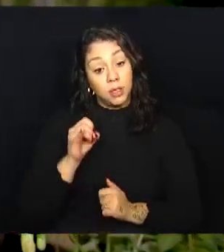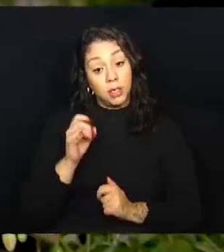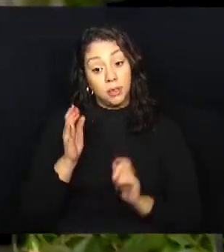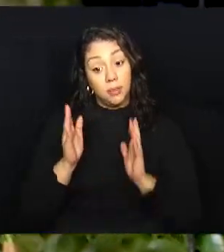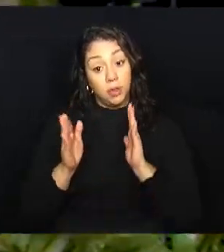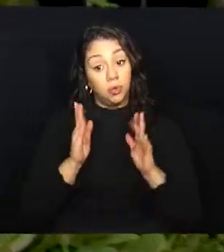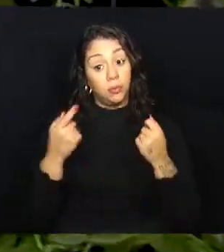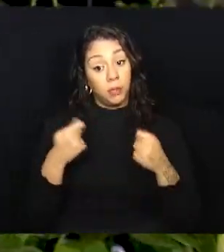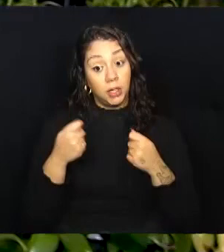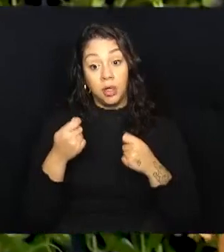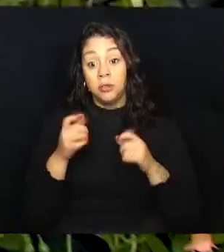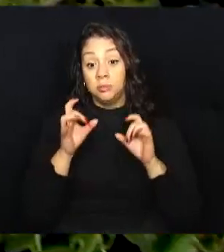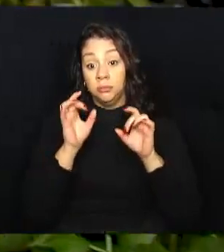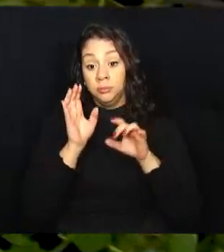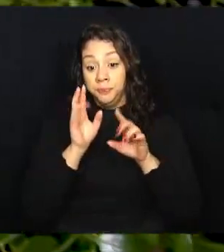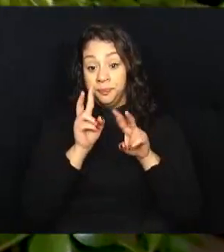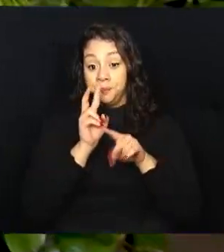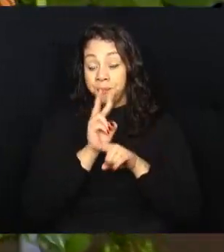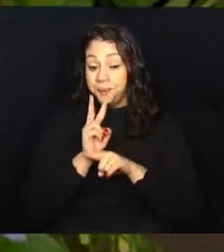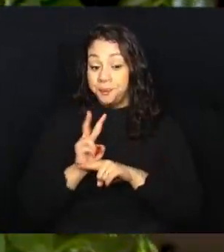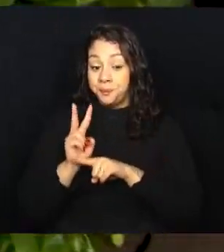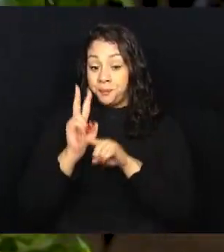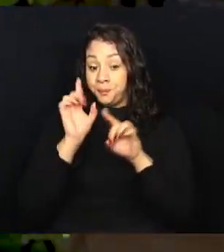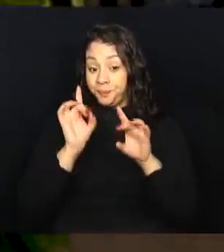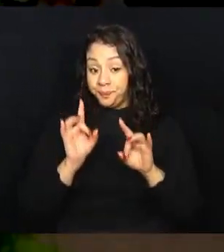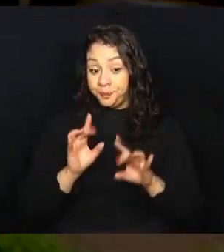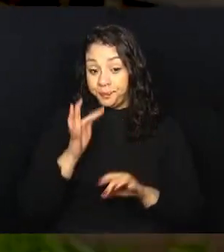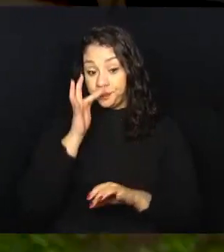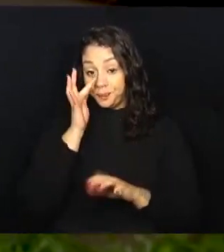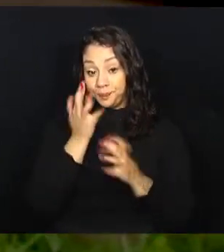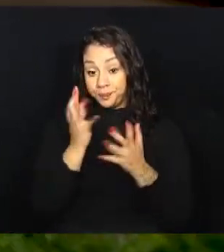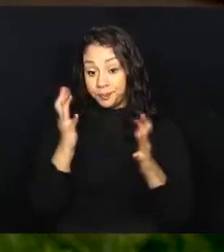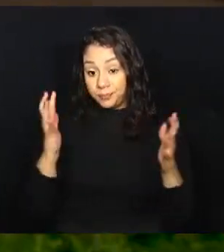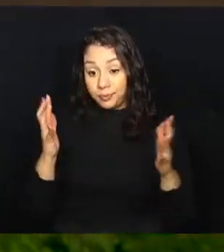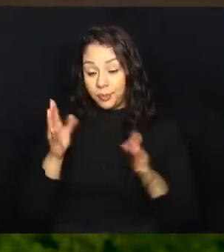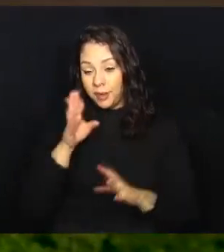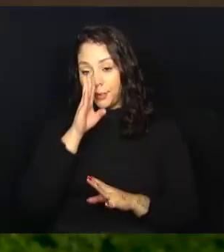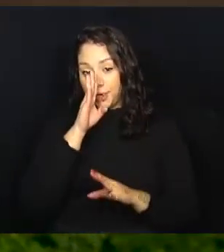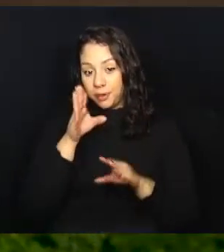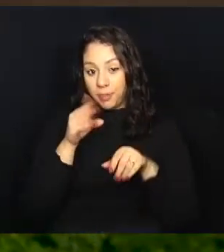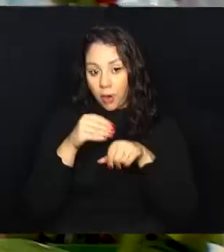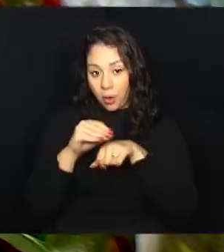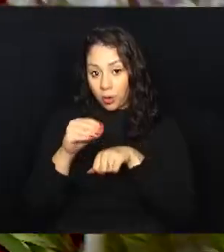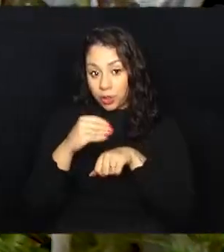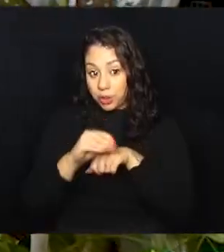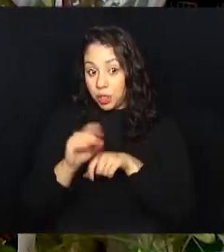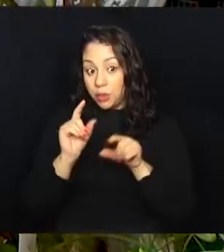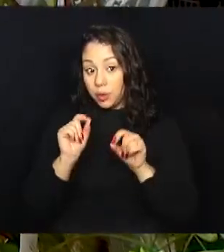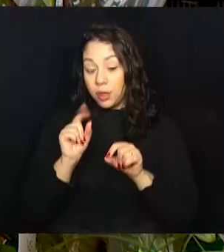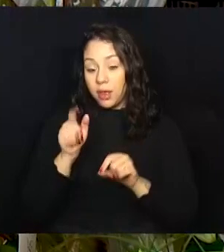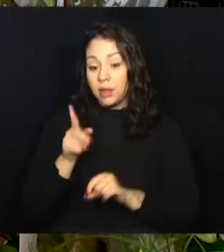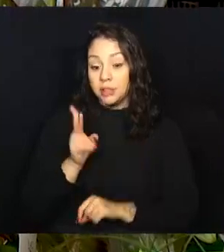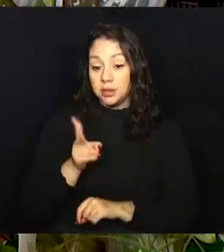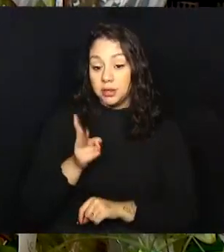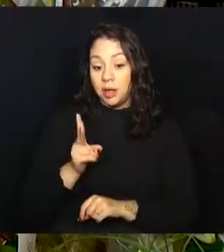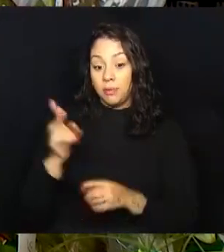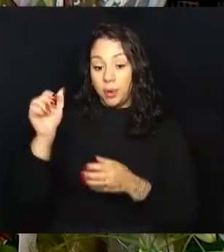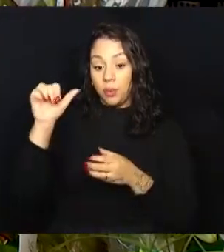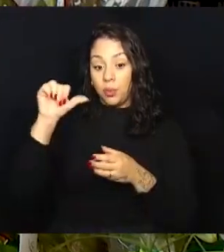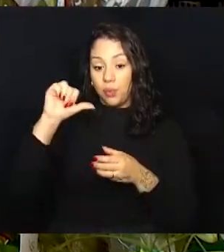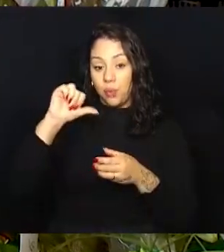Será que esse período exige um cuidado especial para suas plantinhas? Uma das principais recomendações é sobre